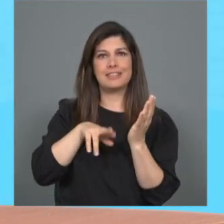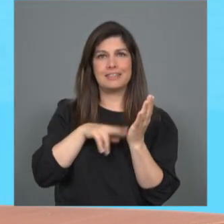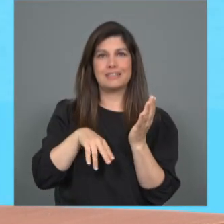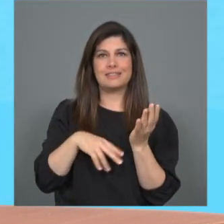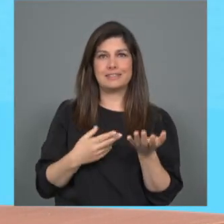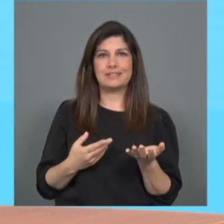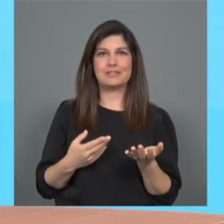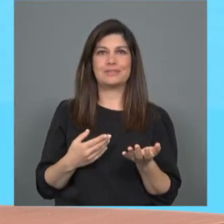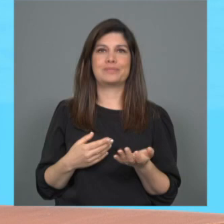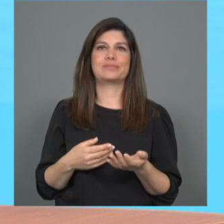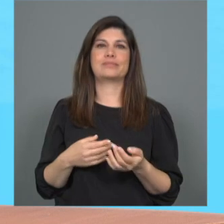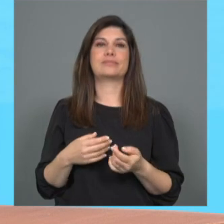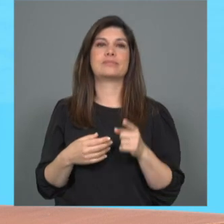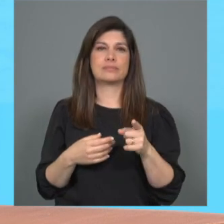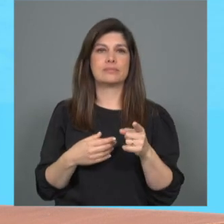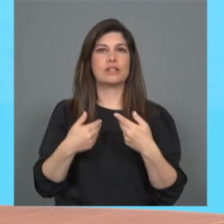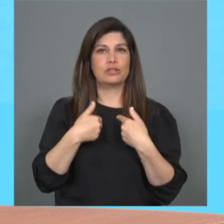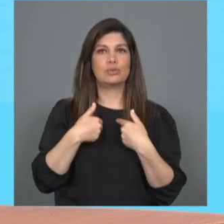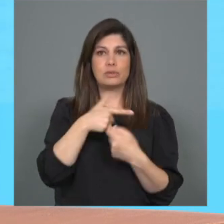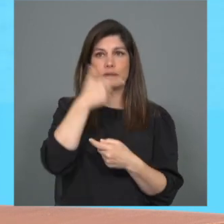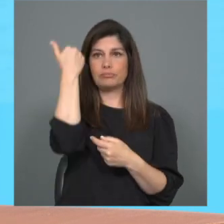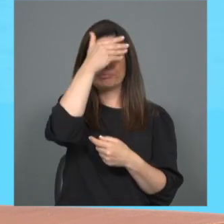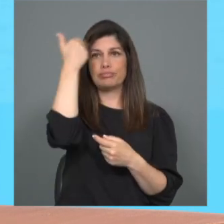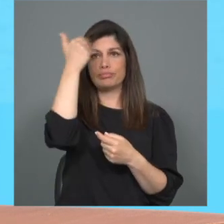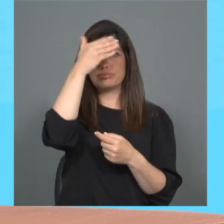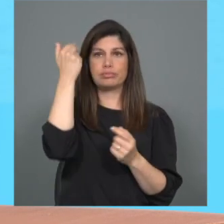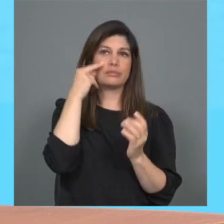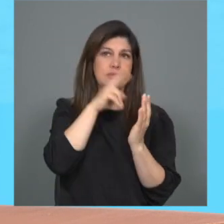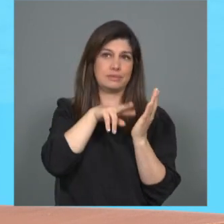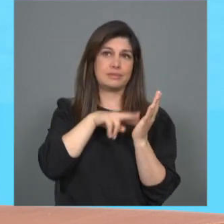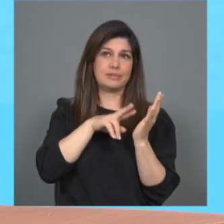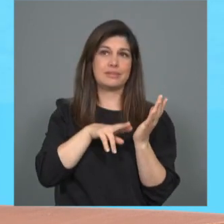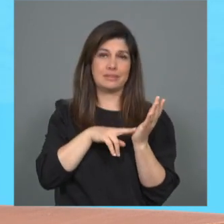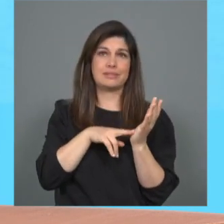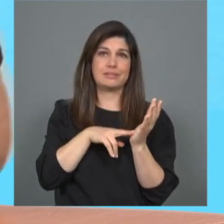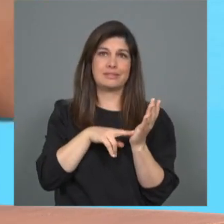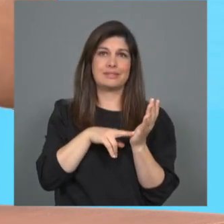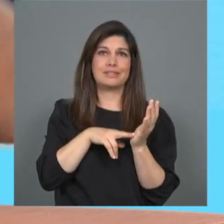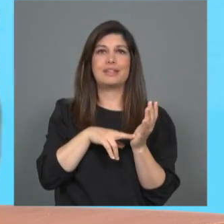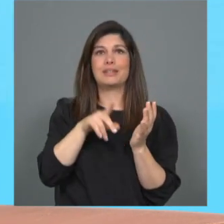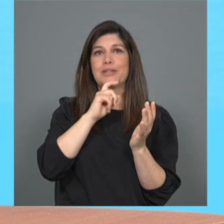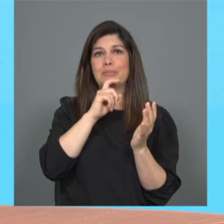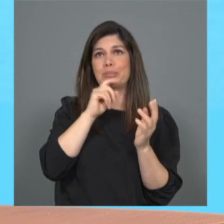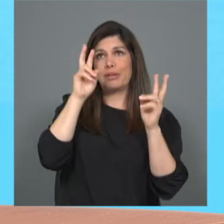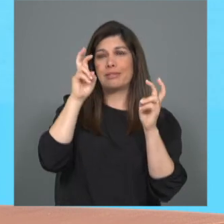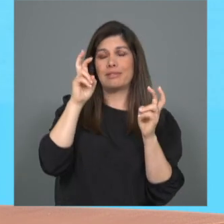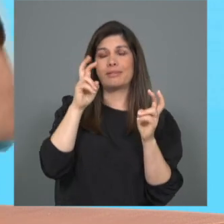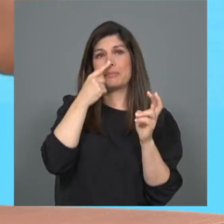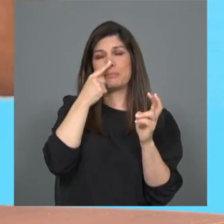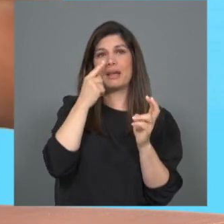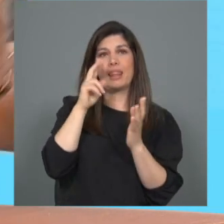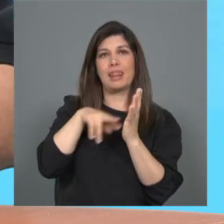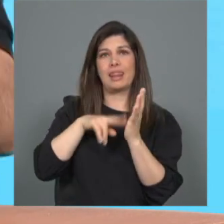descontração. A gente... Bem, isto também descontrai muito. Mas podemos ter leituras mais leves, entre aspas. Sim. Um